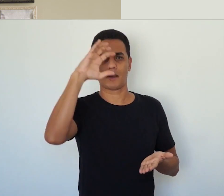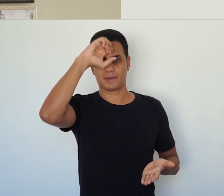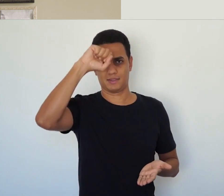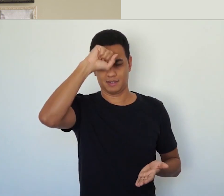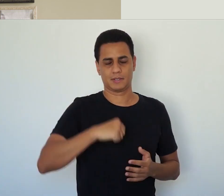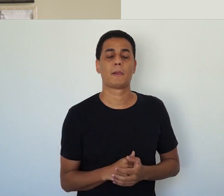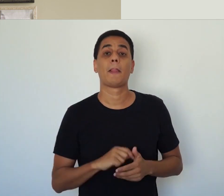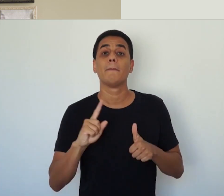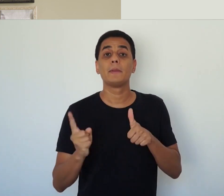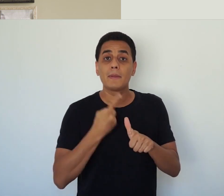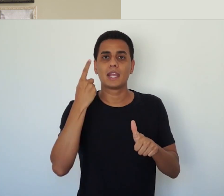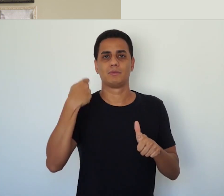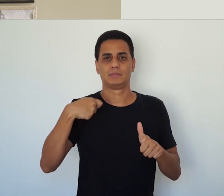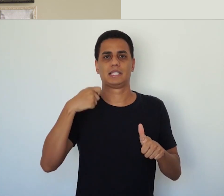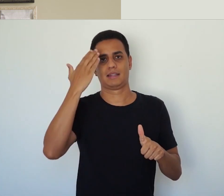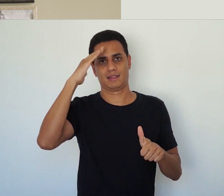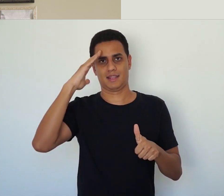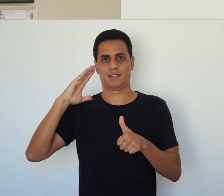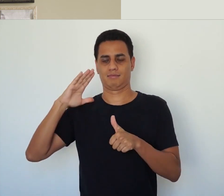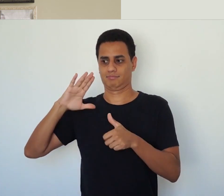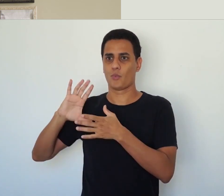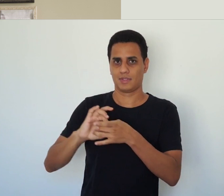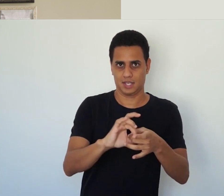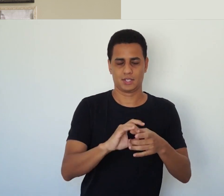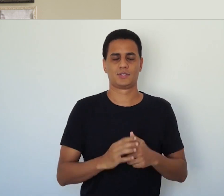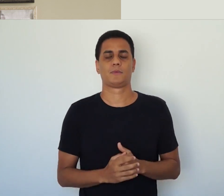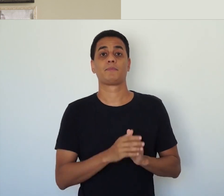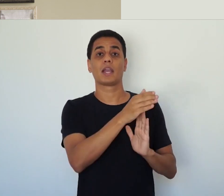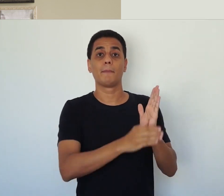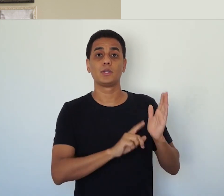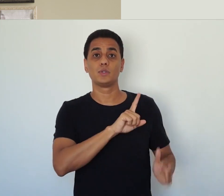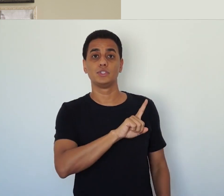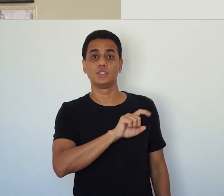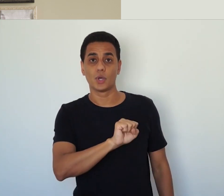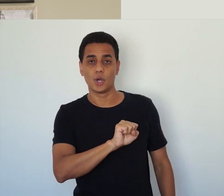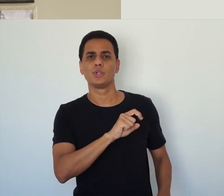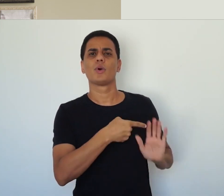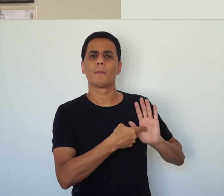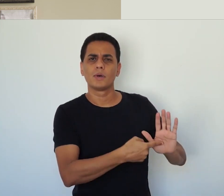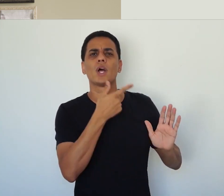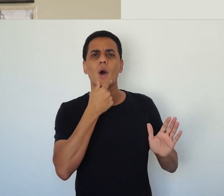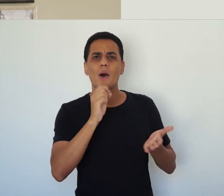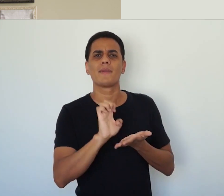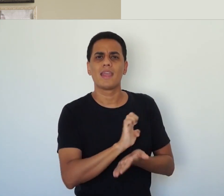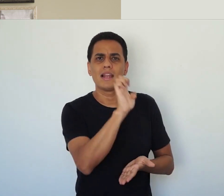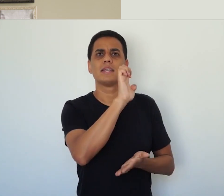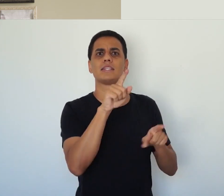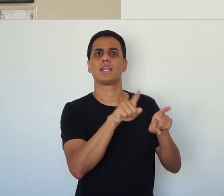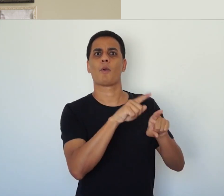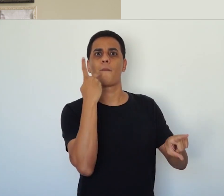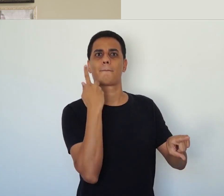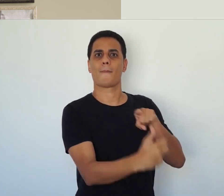a tirar algumas lições daqui. Para entender primeiro o contexto, o capítulo 18 do primeiro livro dos Reis